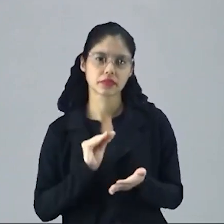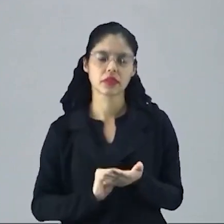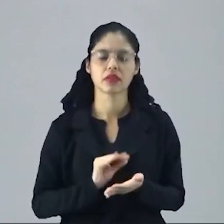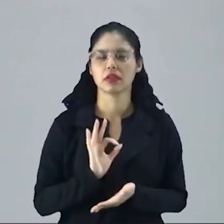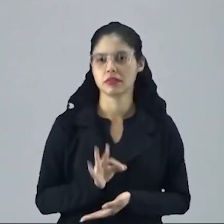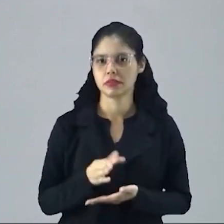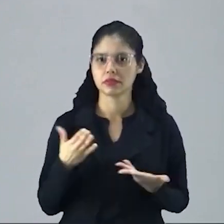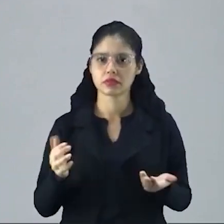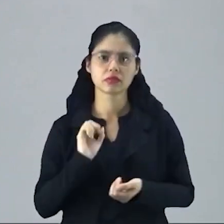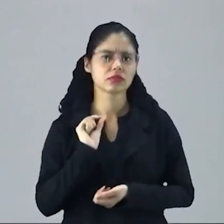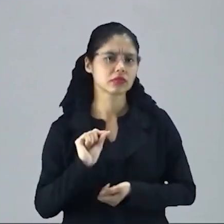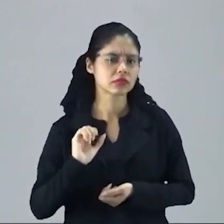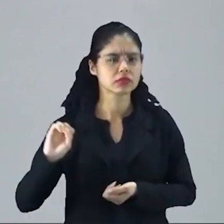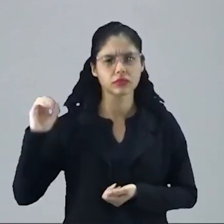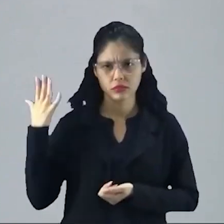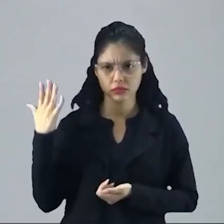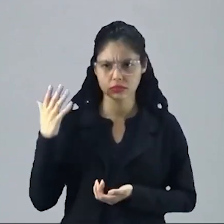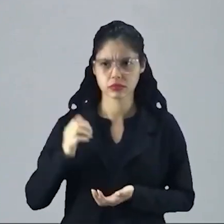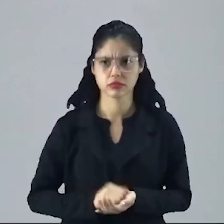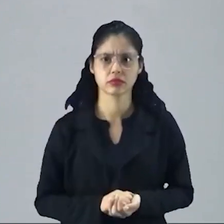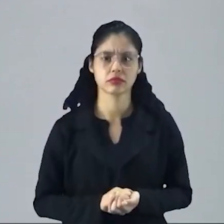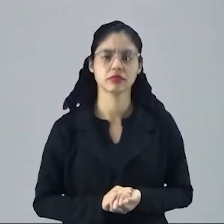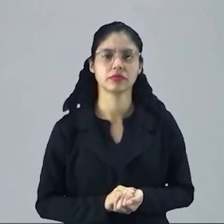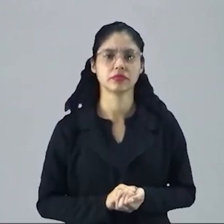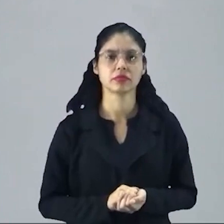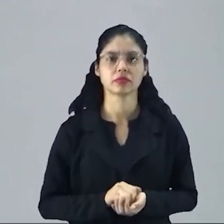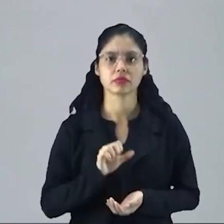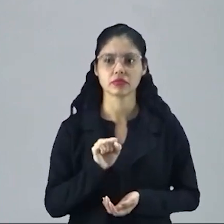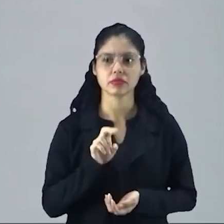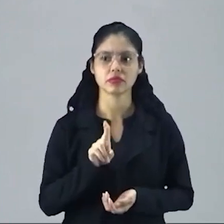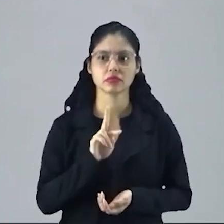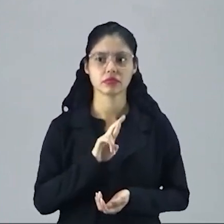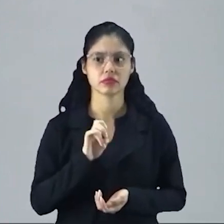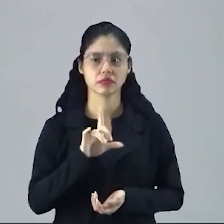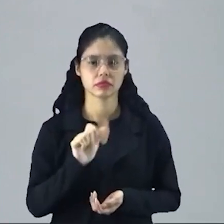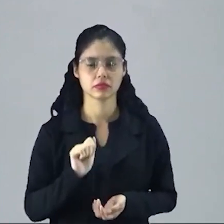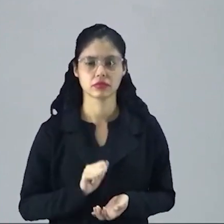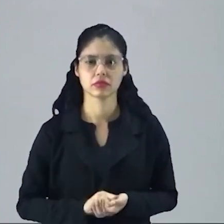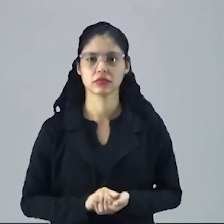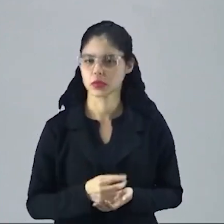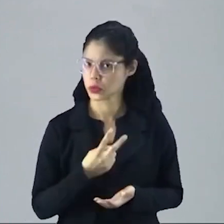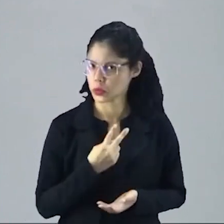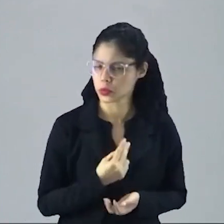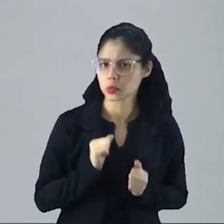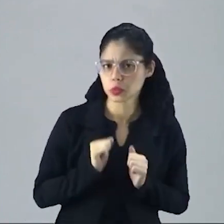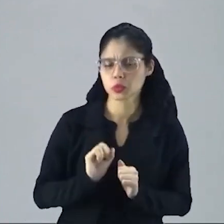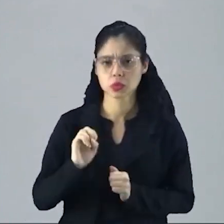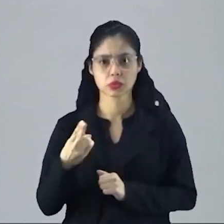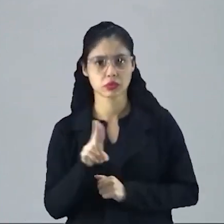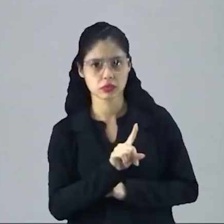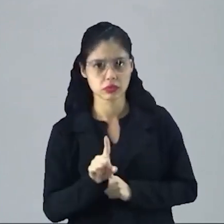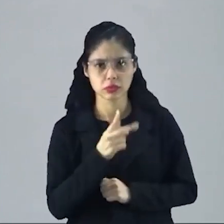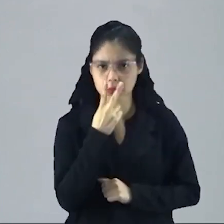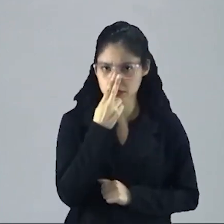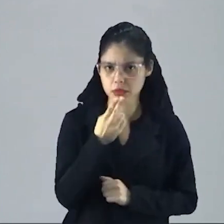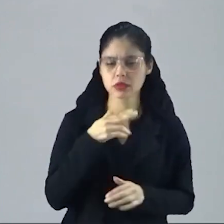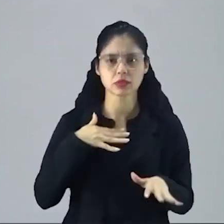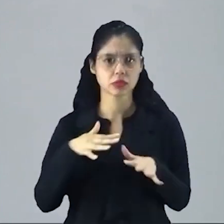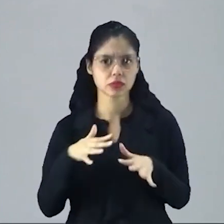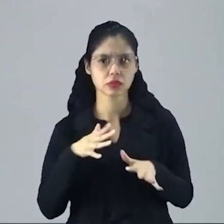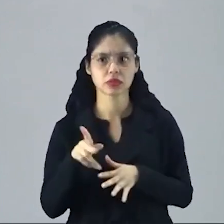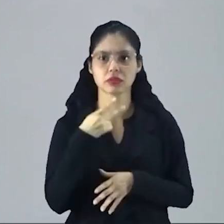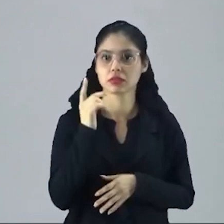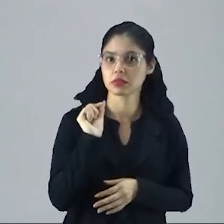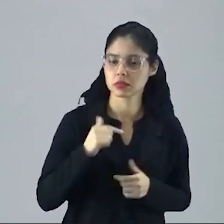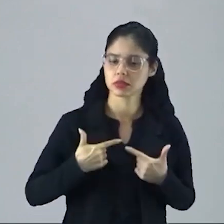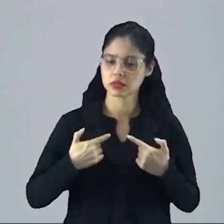o que vai acontecer? Então, esse movimento surreal, ele pode não parecer que seja um movimento